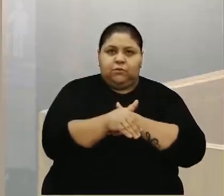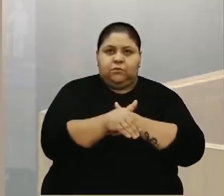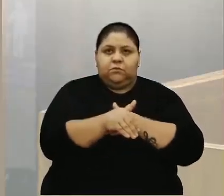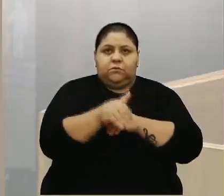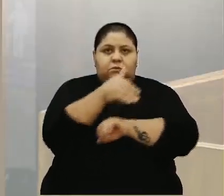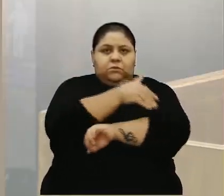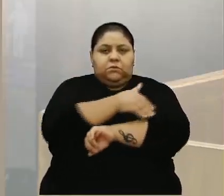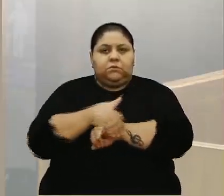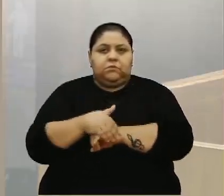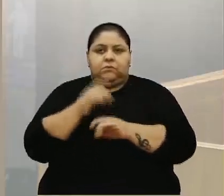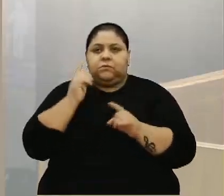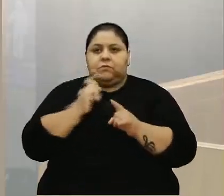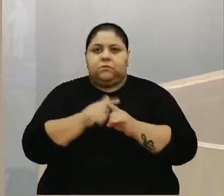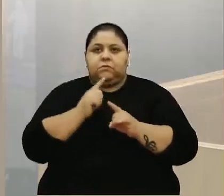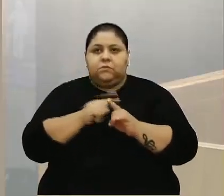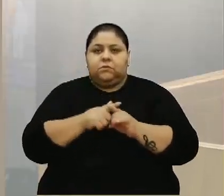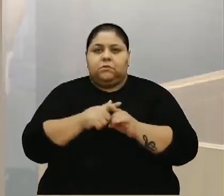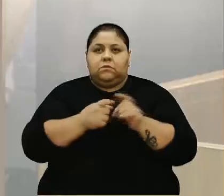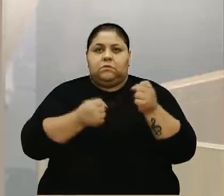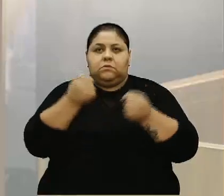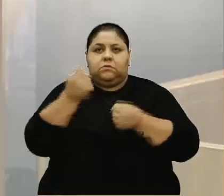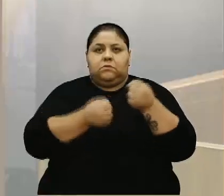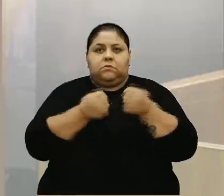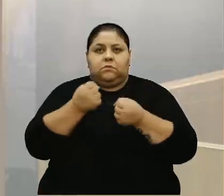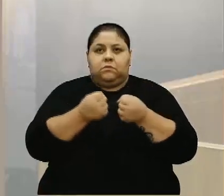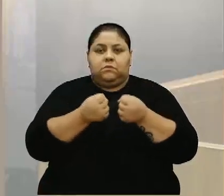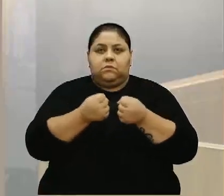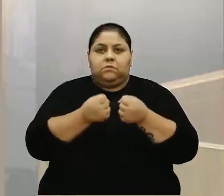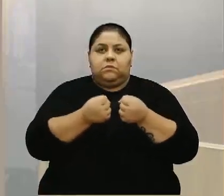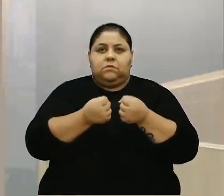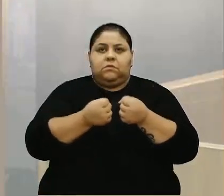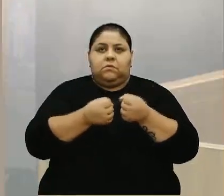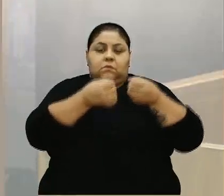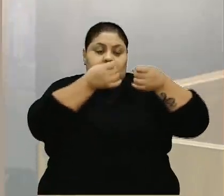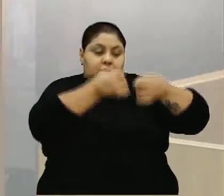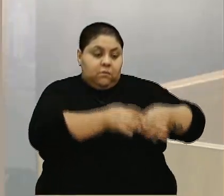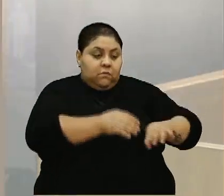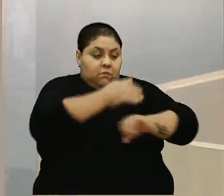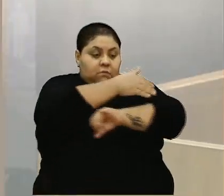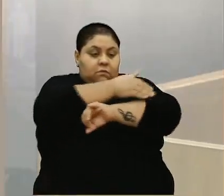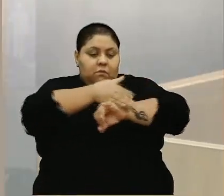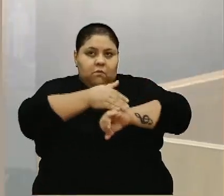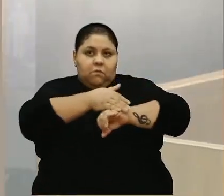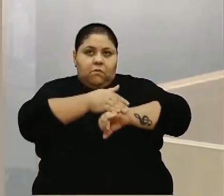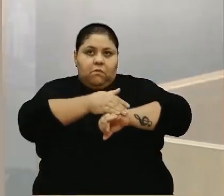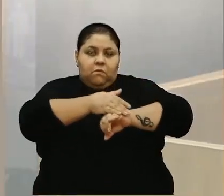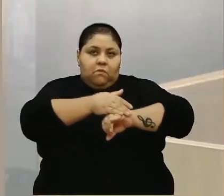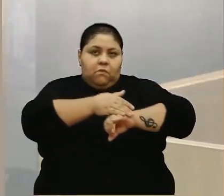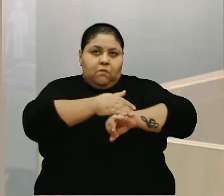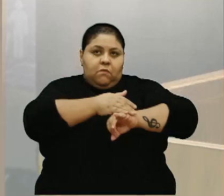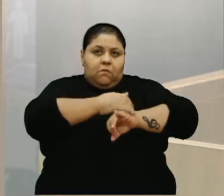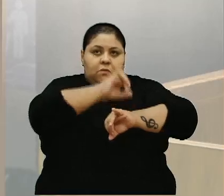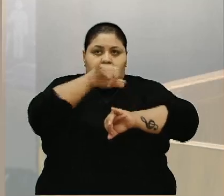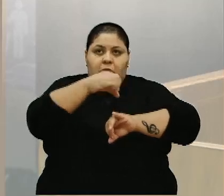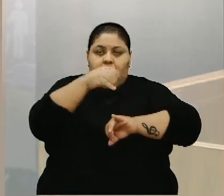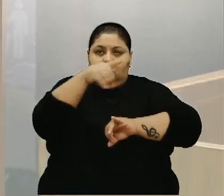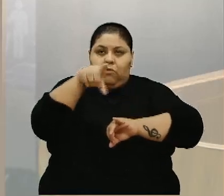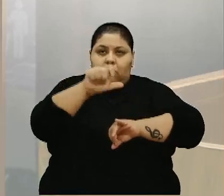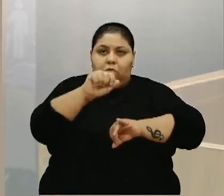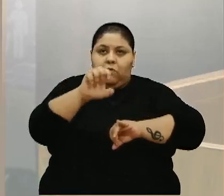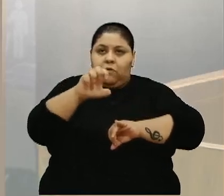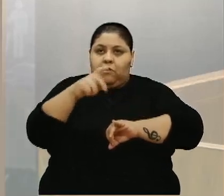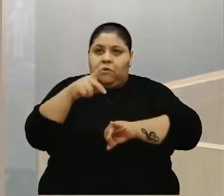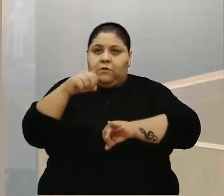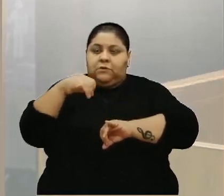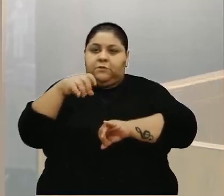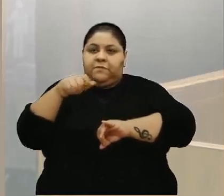rua por causa desse trânsito que estava sendo prejudicado na rua João Lanner Espinato. Assim